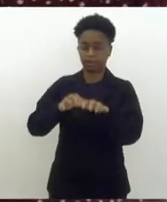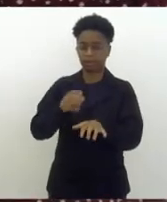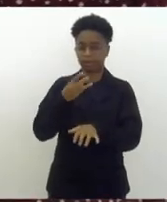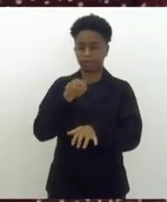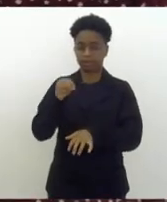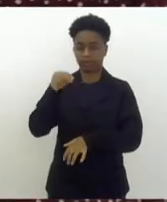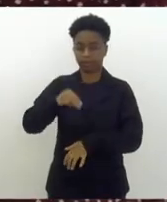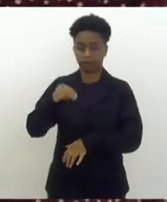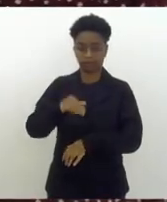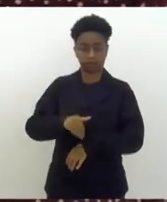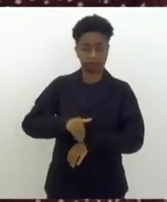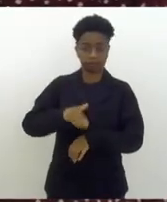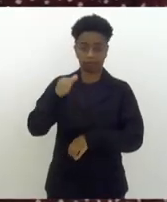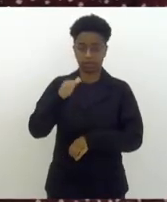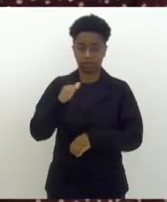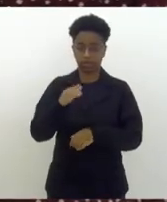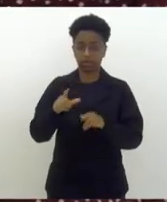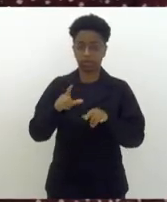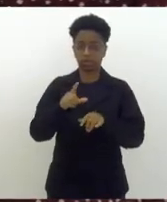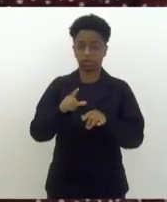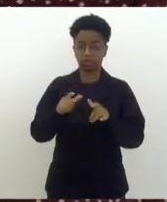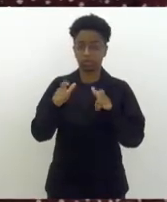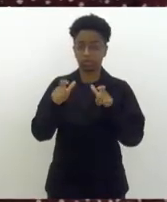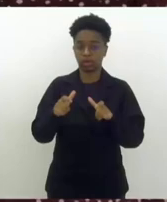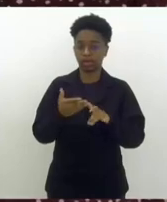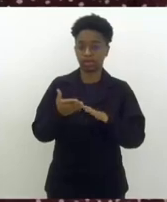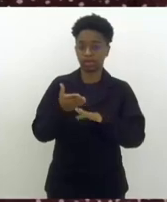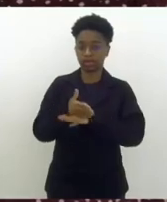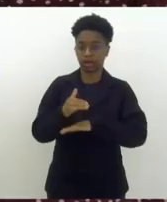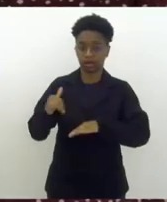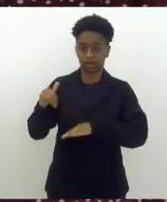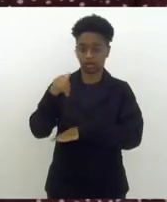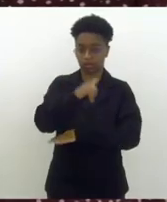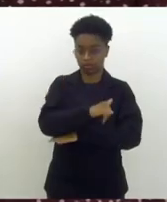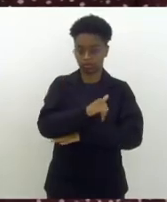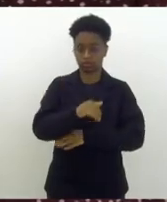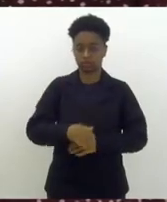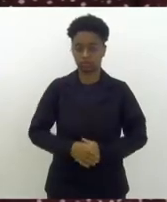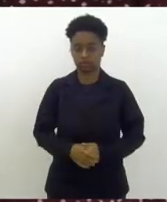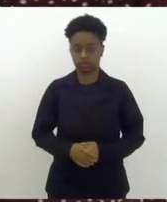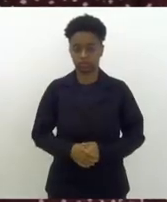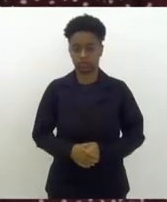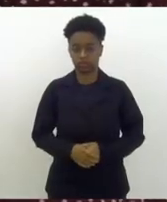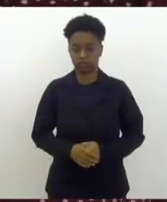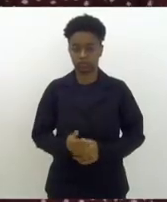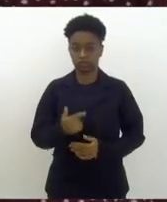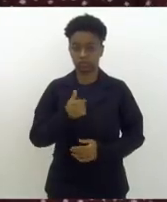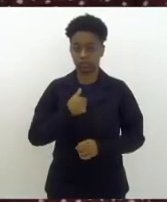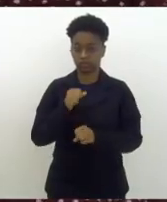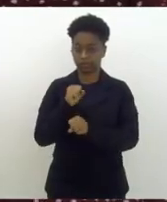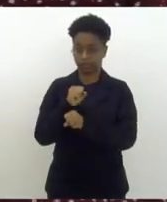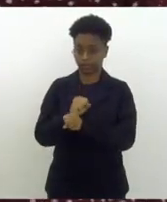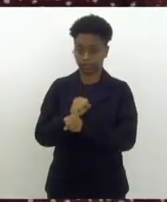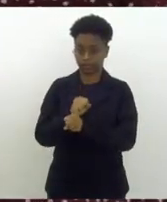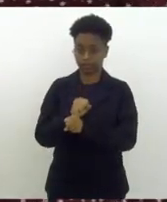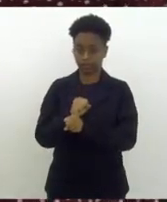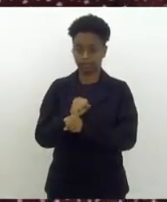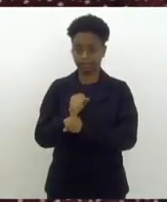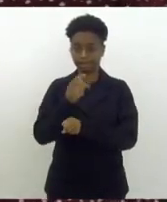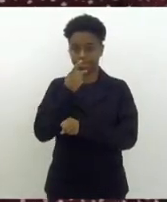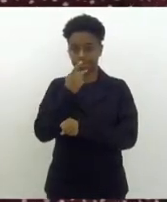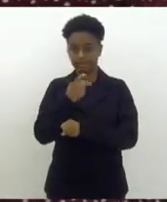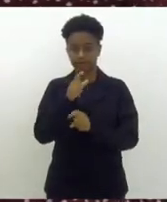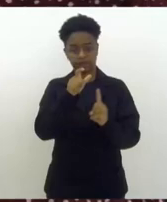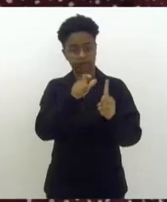na entrada do aeroporto porta de entrada do Rio de Janeiro eu parei falei com o